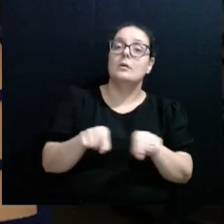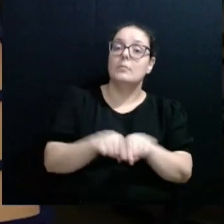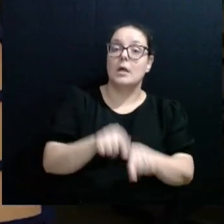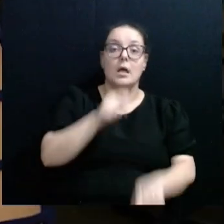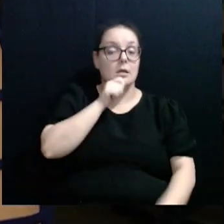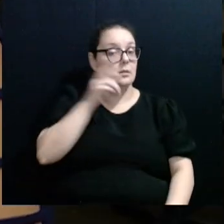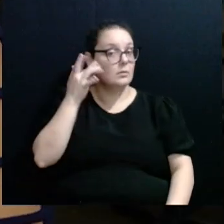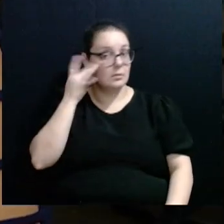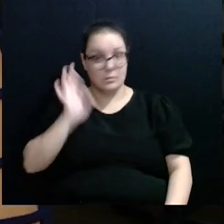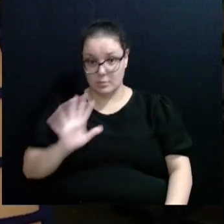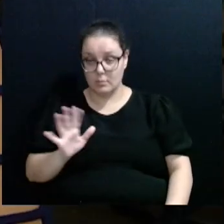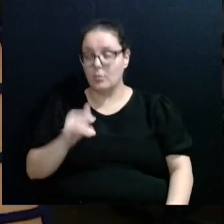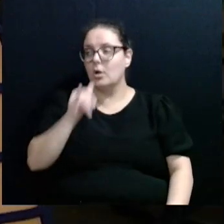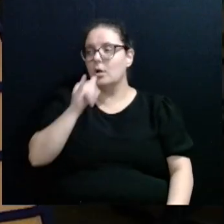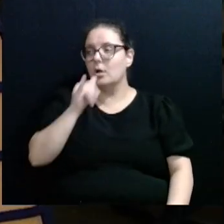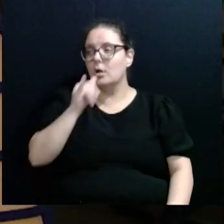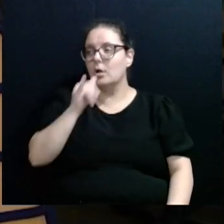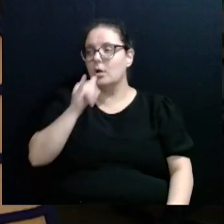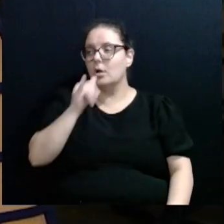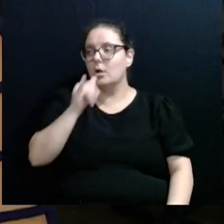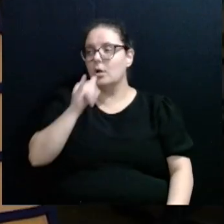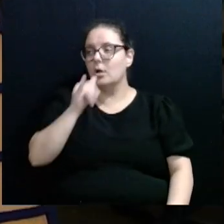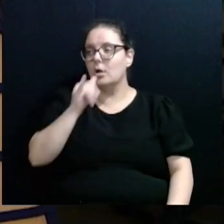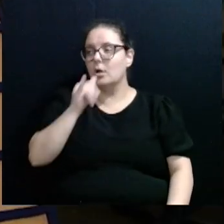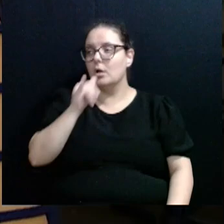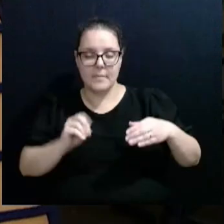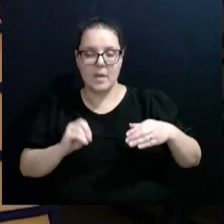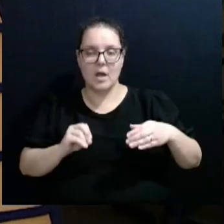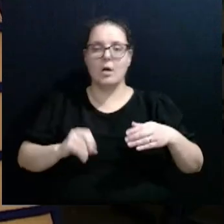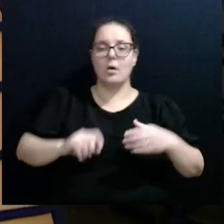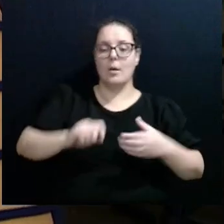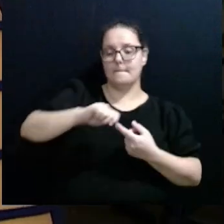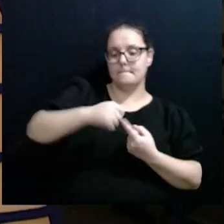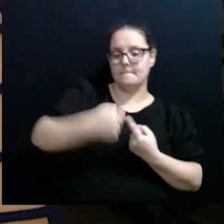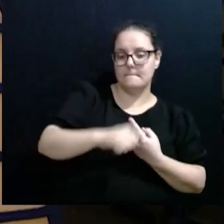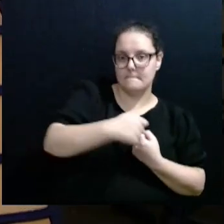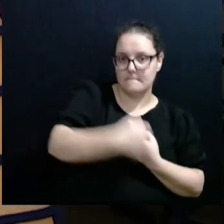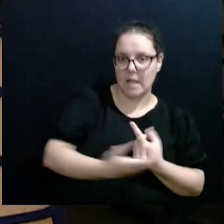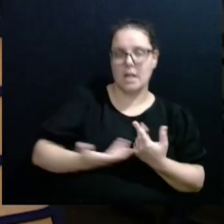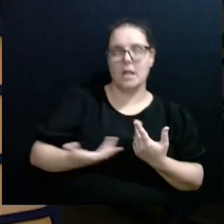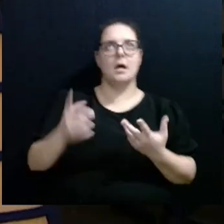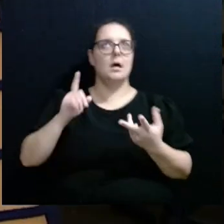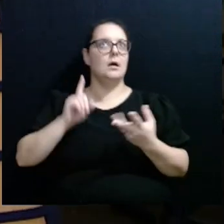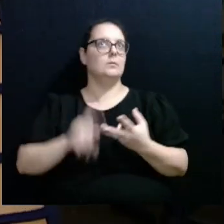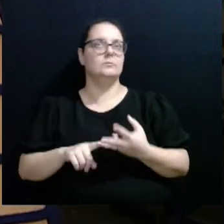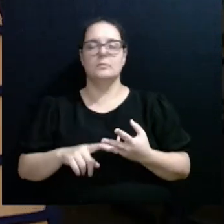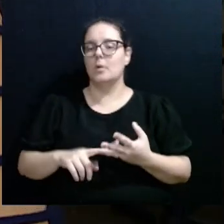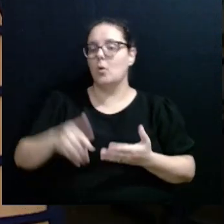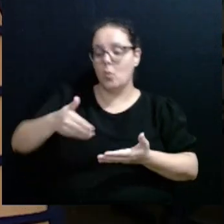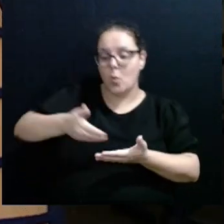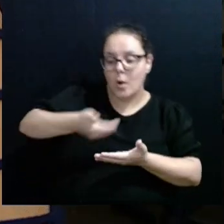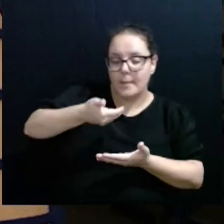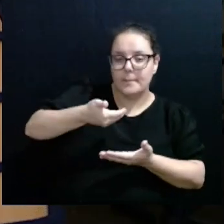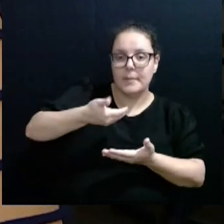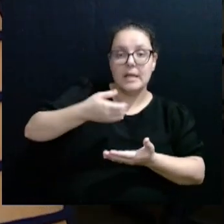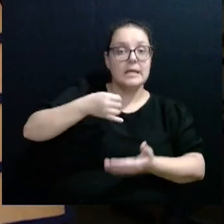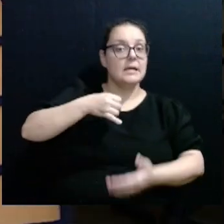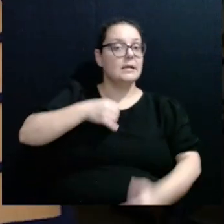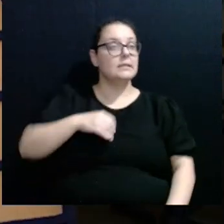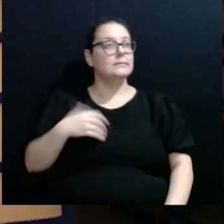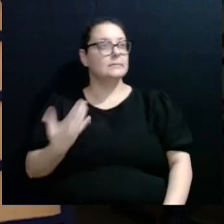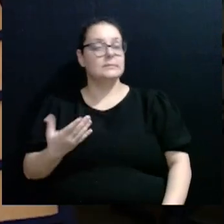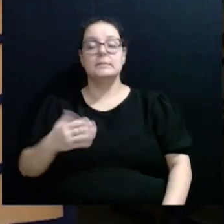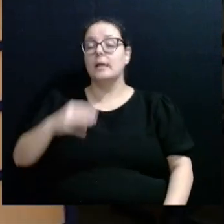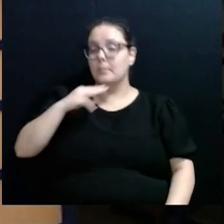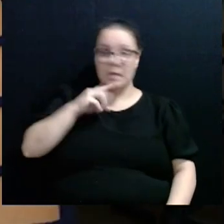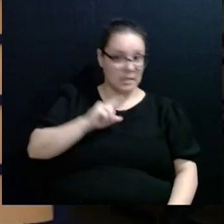exemplo, mamão, a banana, o abacate e a manga,